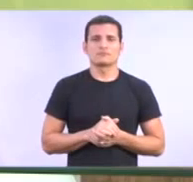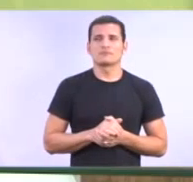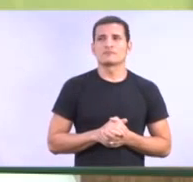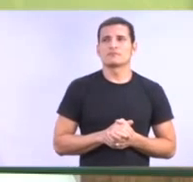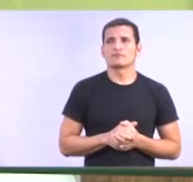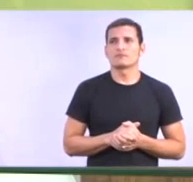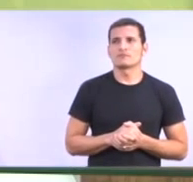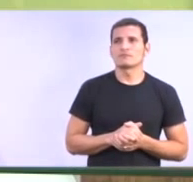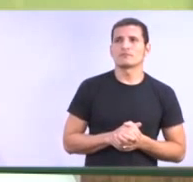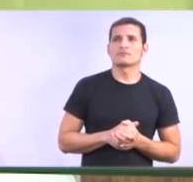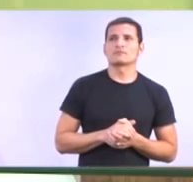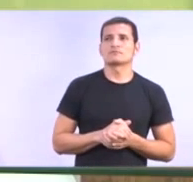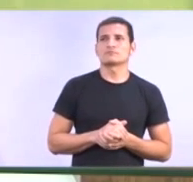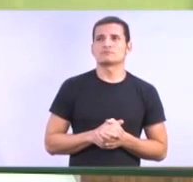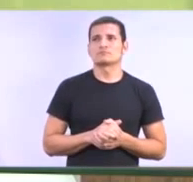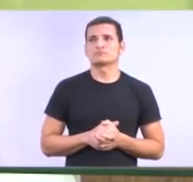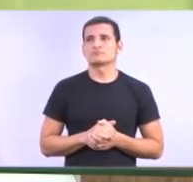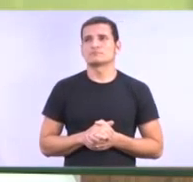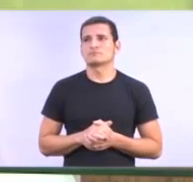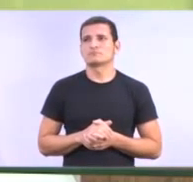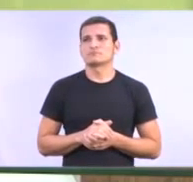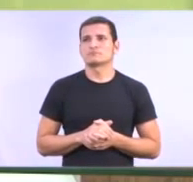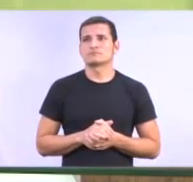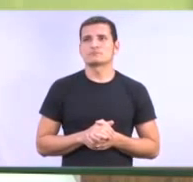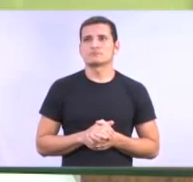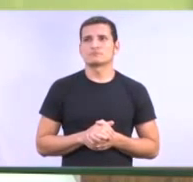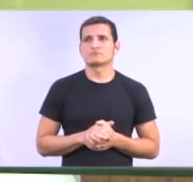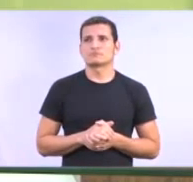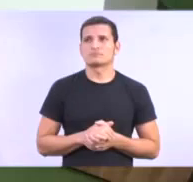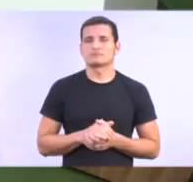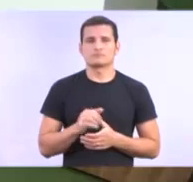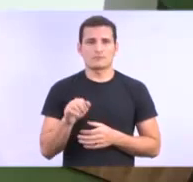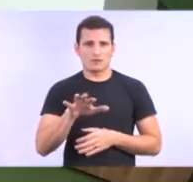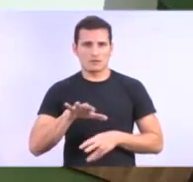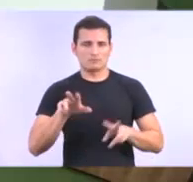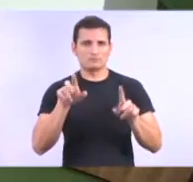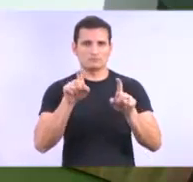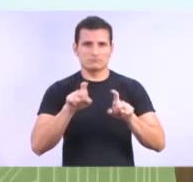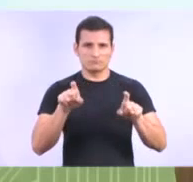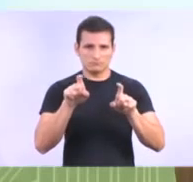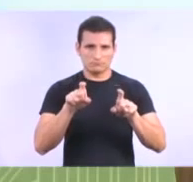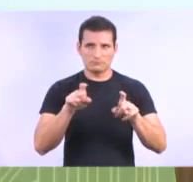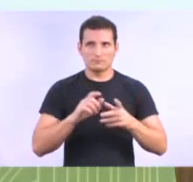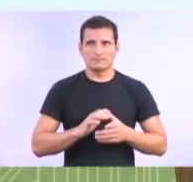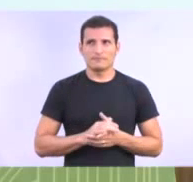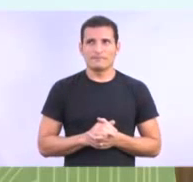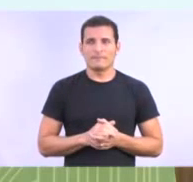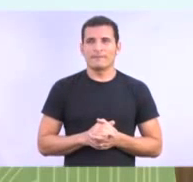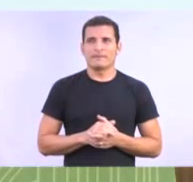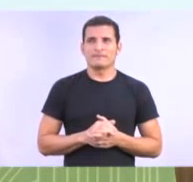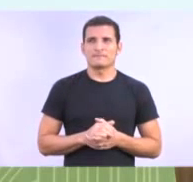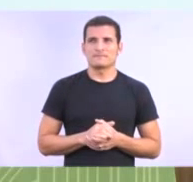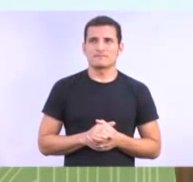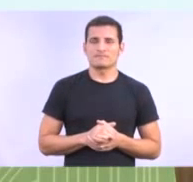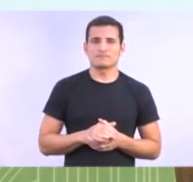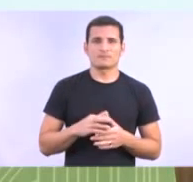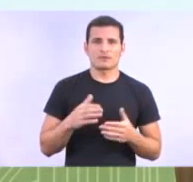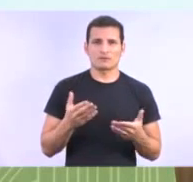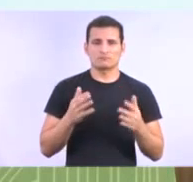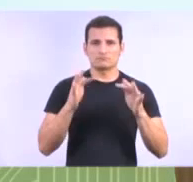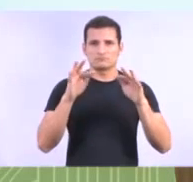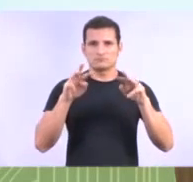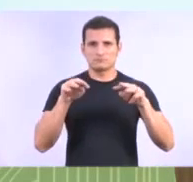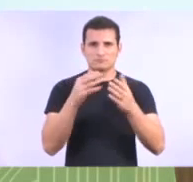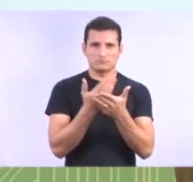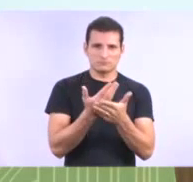utilizada no mercado, né, de informática. Isso, muito bom. Bom, então é isso, nós já finalizamos nossa